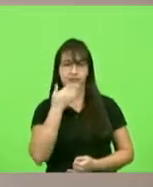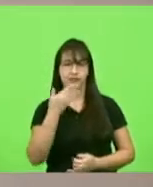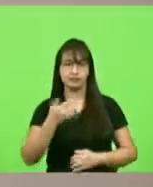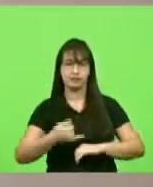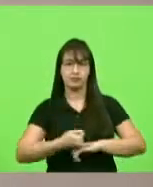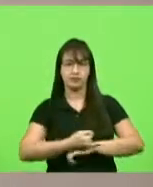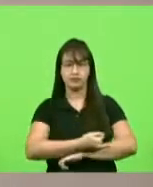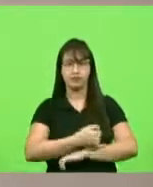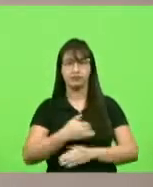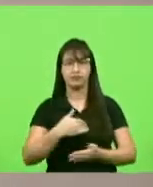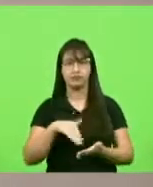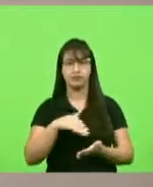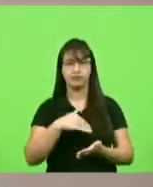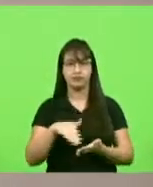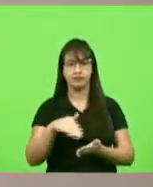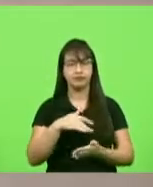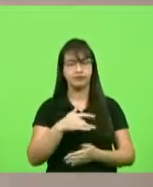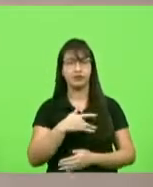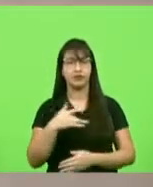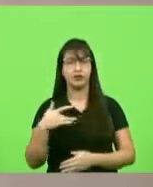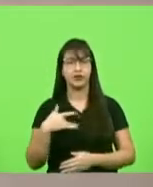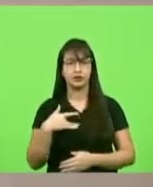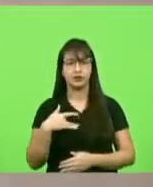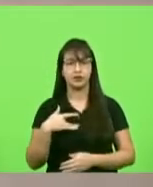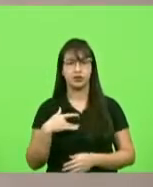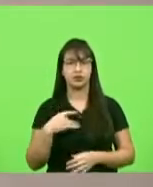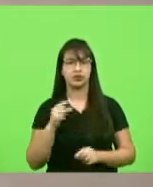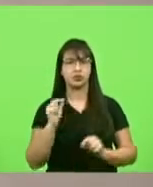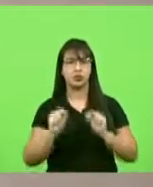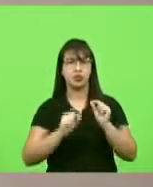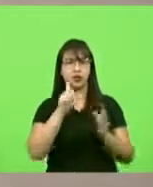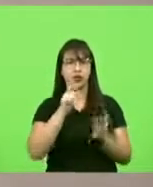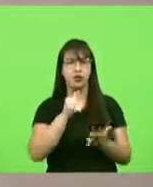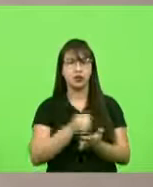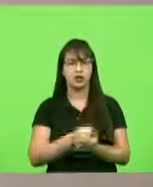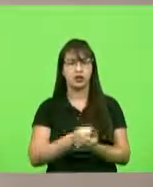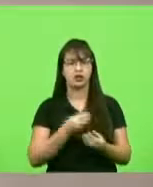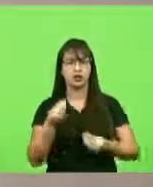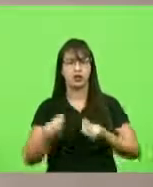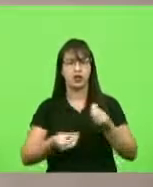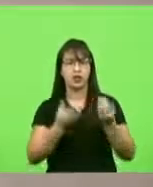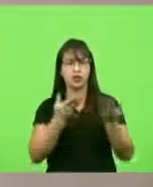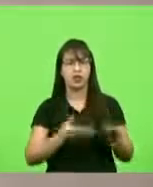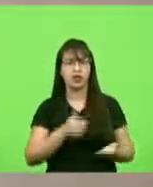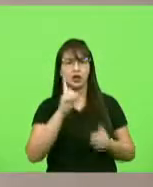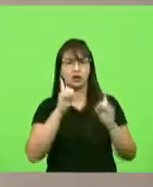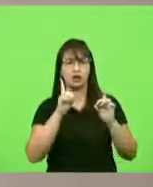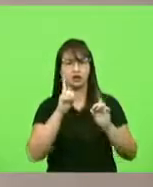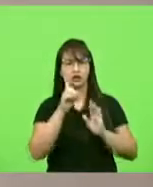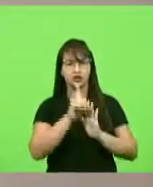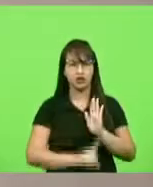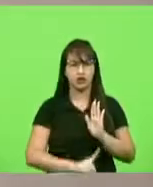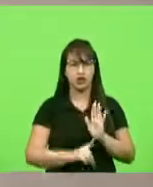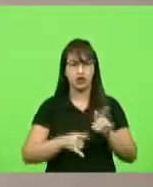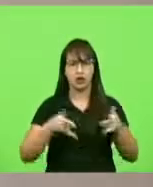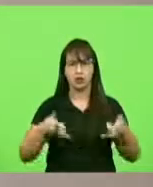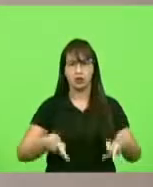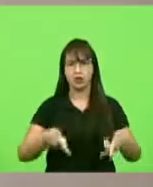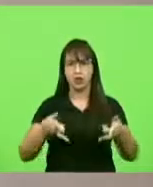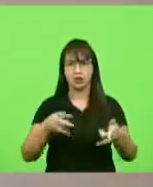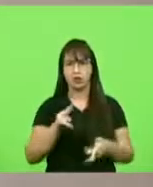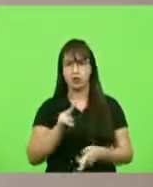da Saúde informações acerca do critério que define quem tem direito a leito de UTI quando há